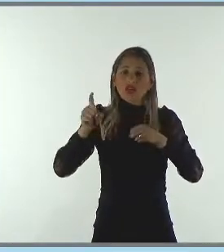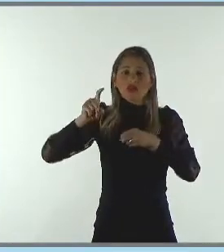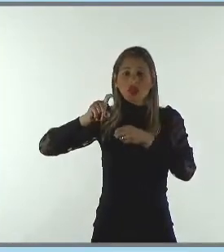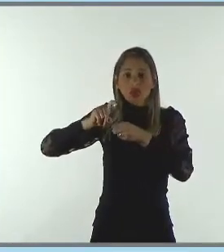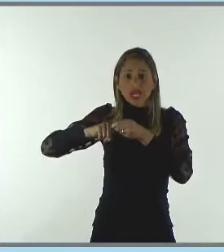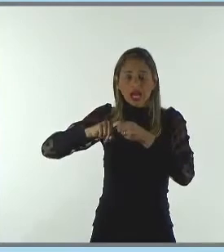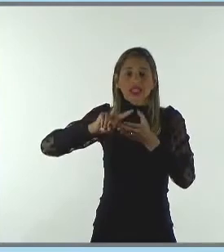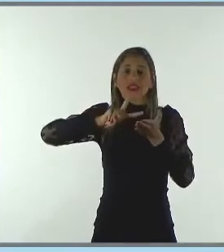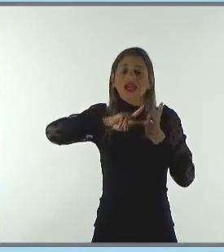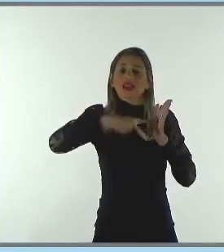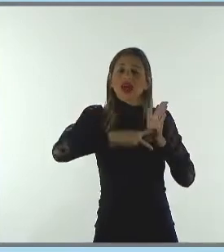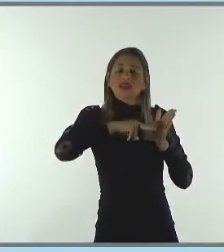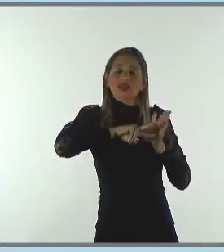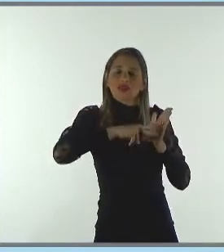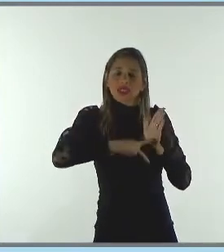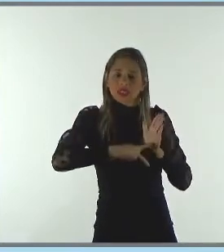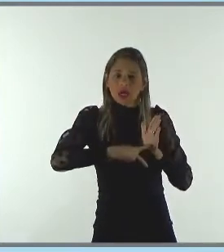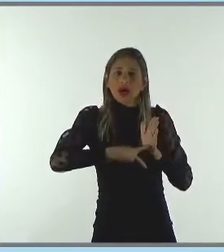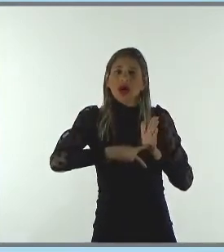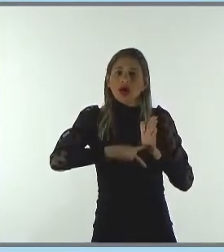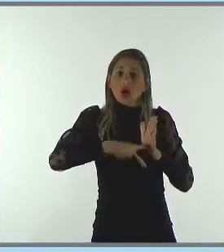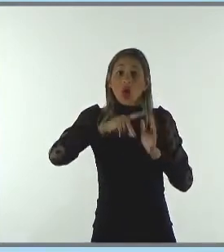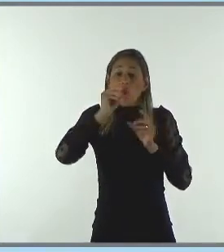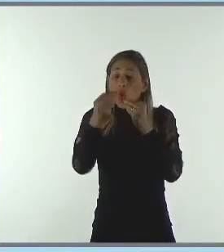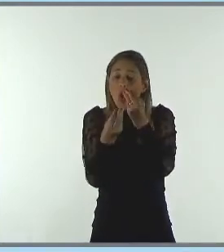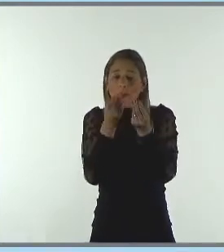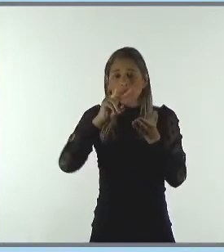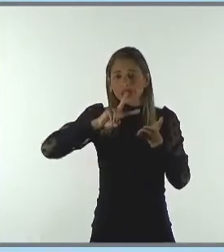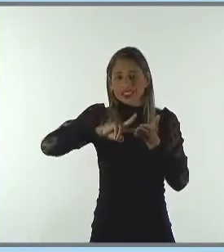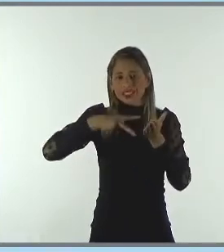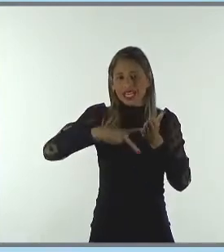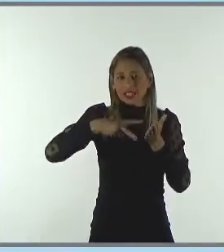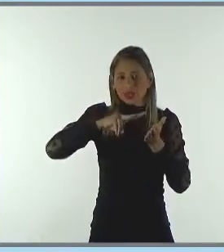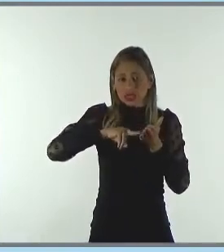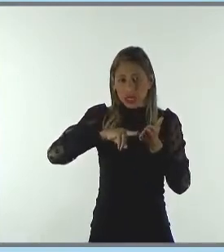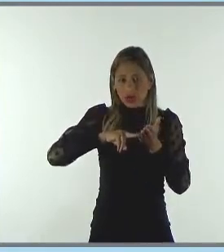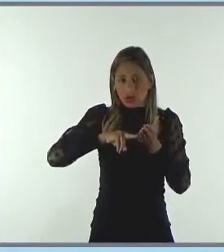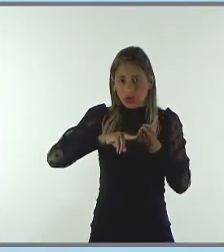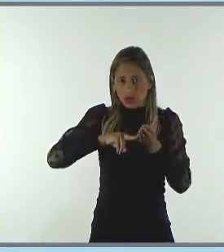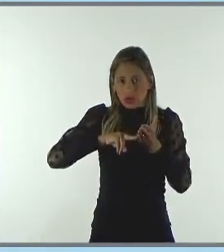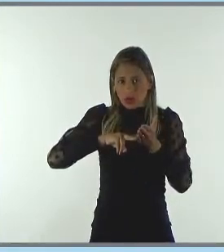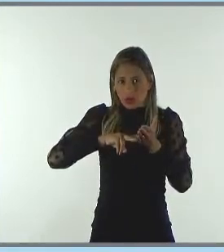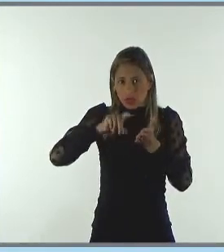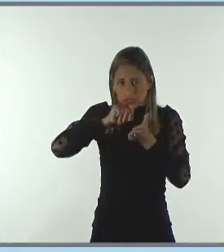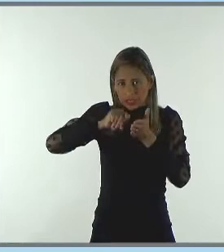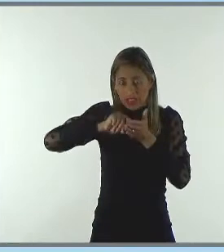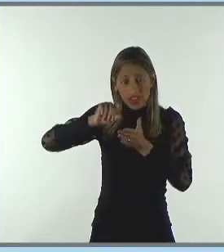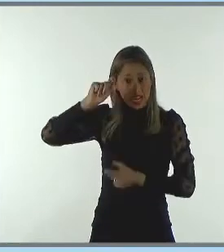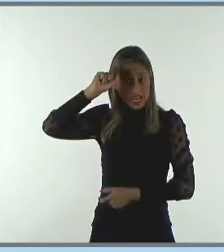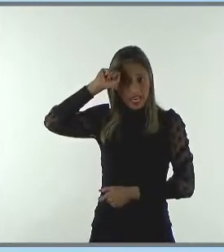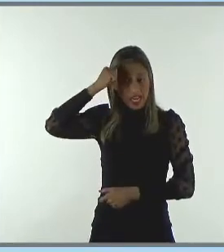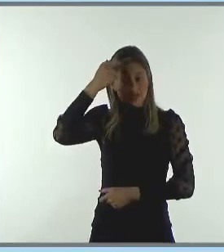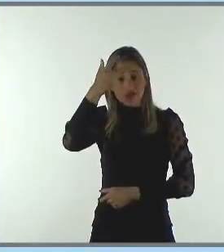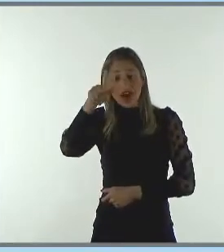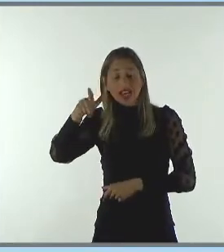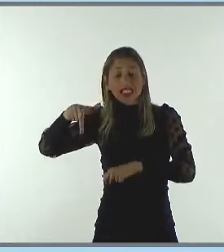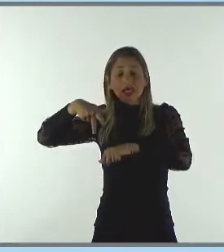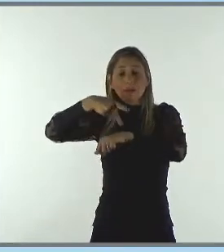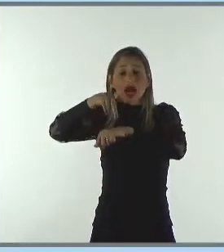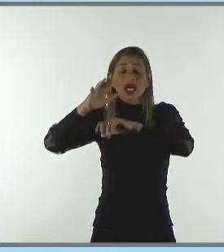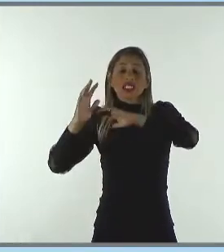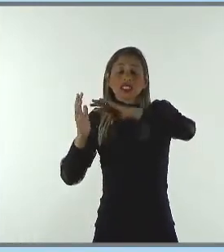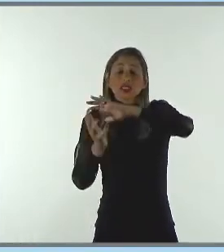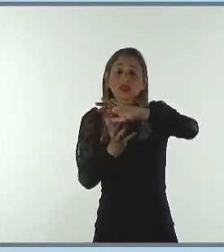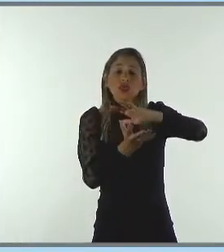tradução. Como traduzir autorias negras de várias partes do mundo para que elas